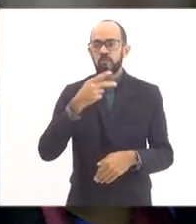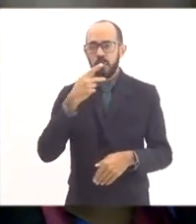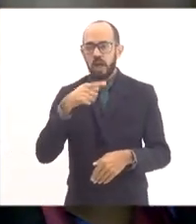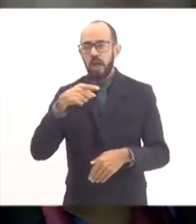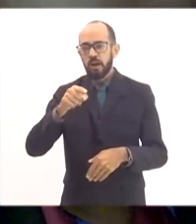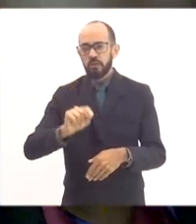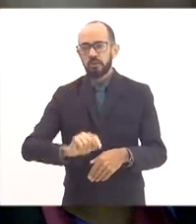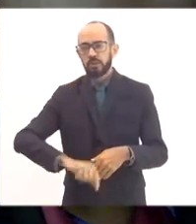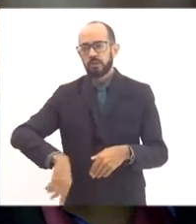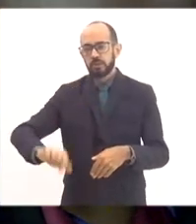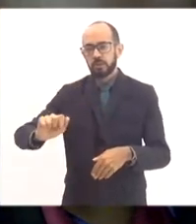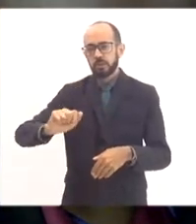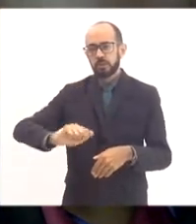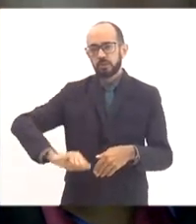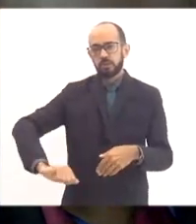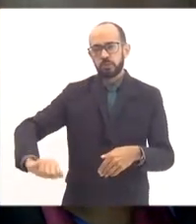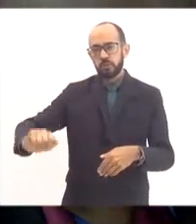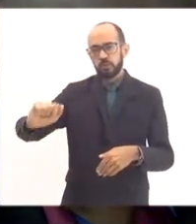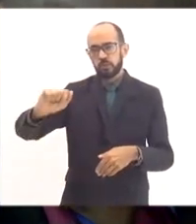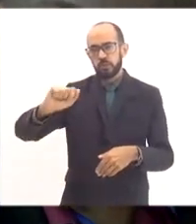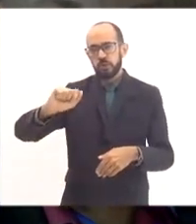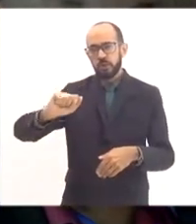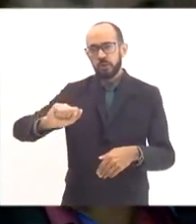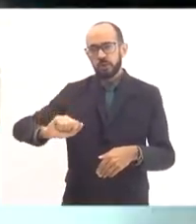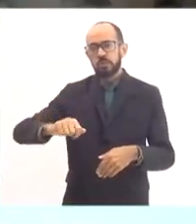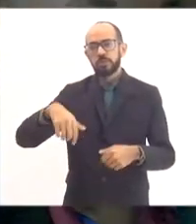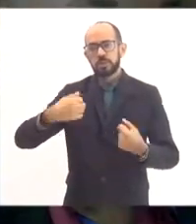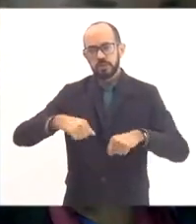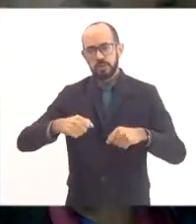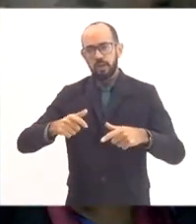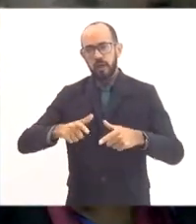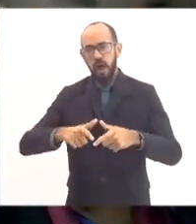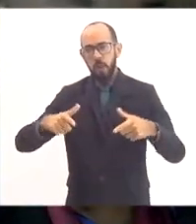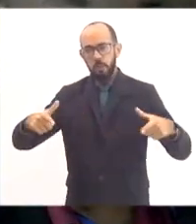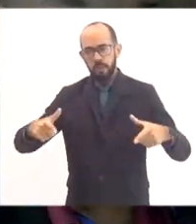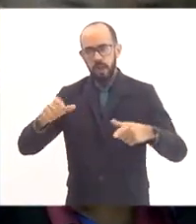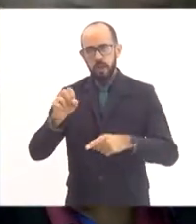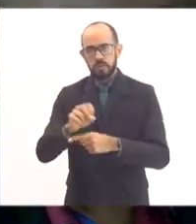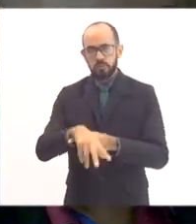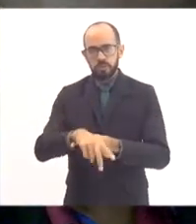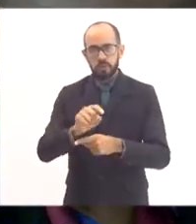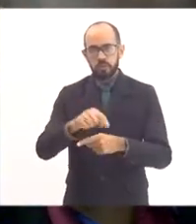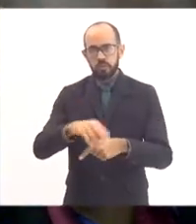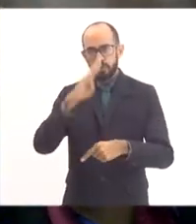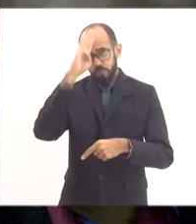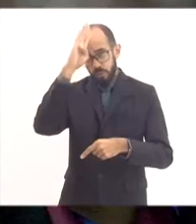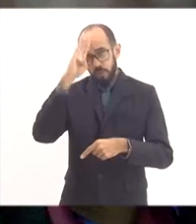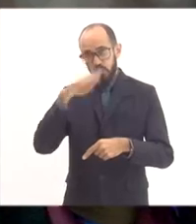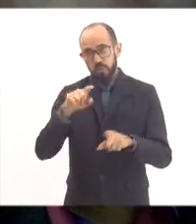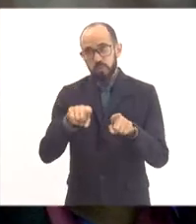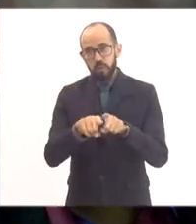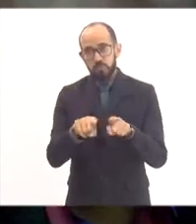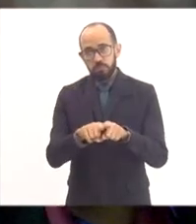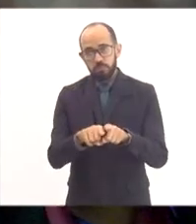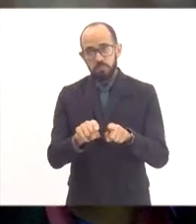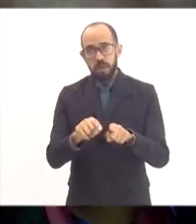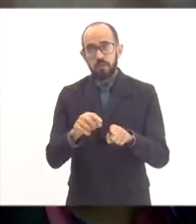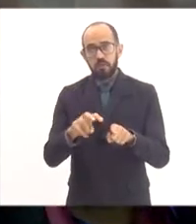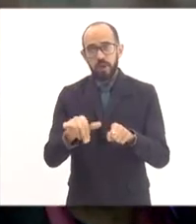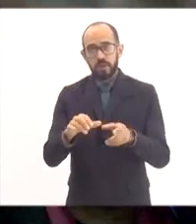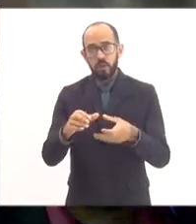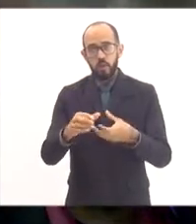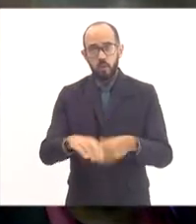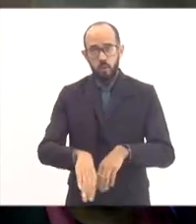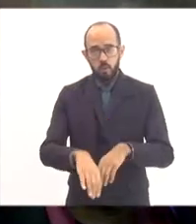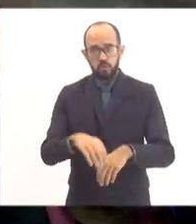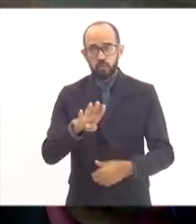Bombeiros aumentar o eficiente da tropa, principalmente oficiais também, não é à toa que vai ter o próximo concurso de oficiais, agora com 40